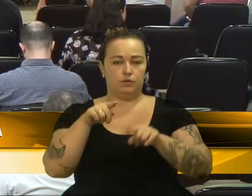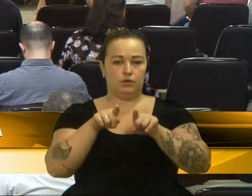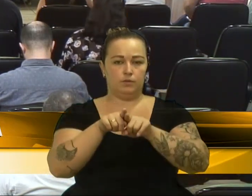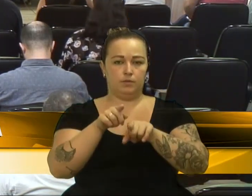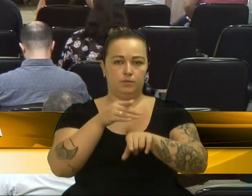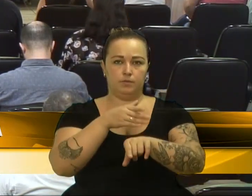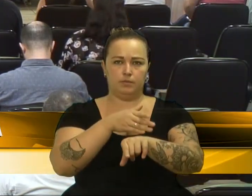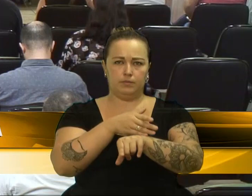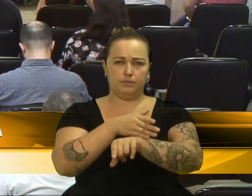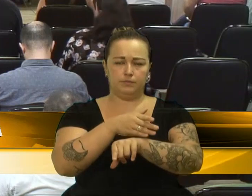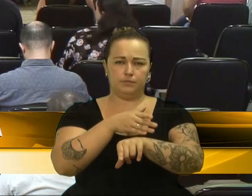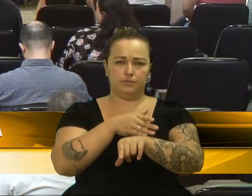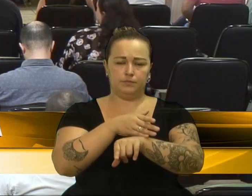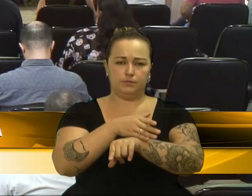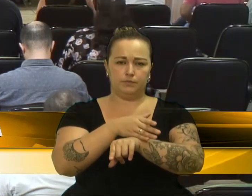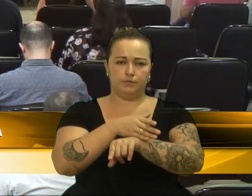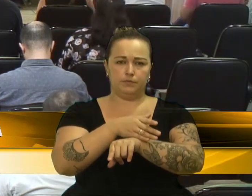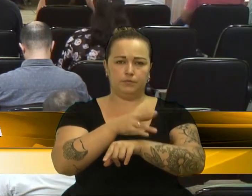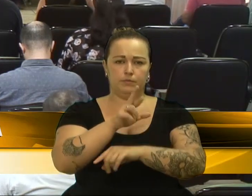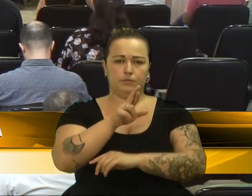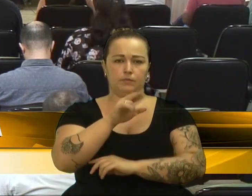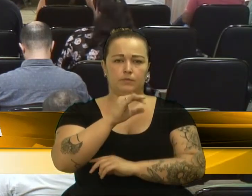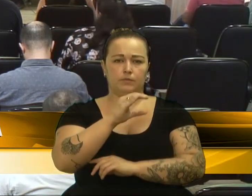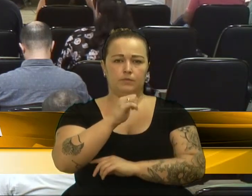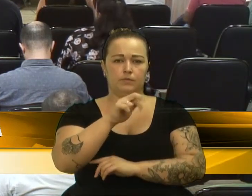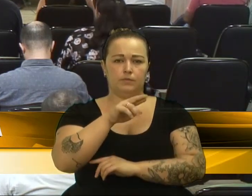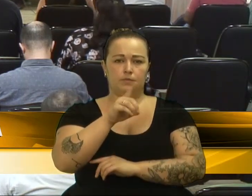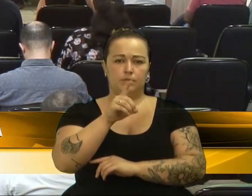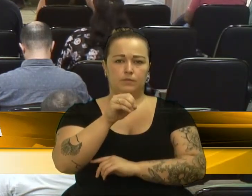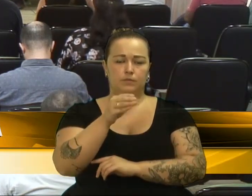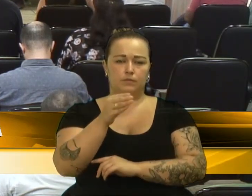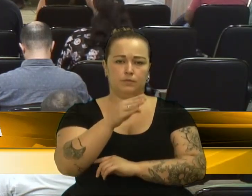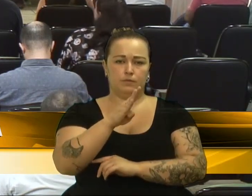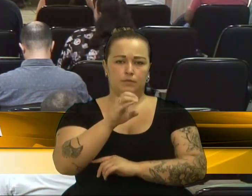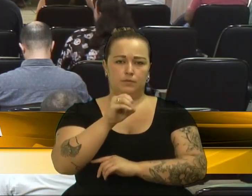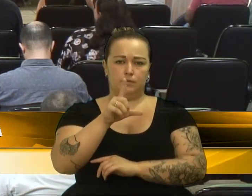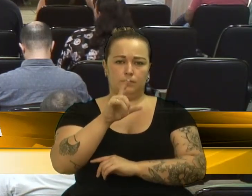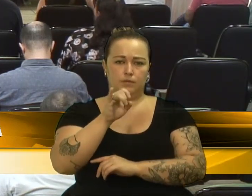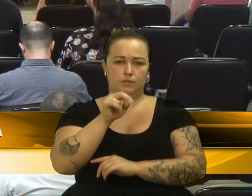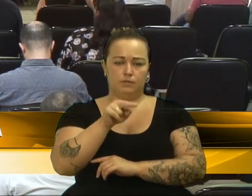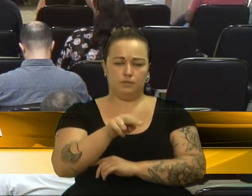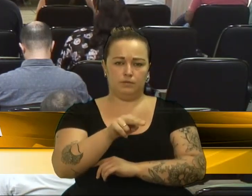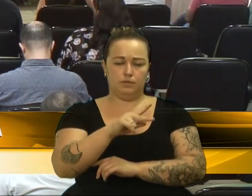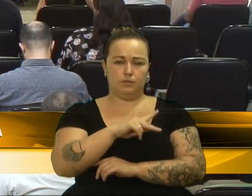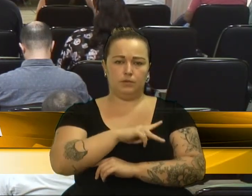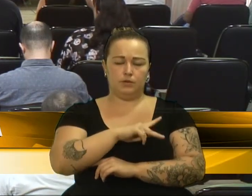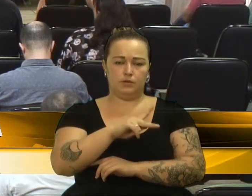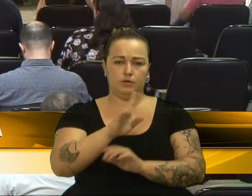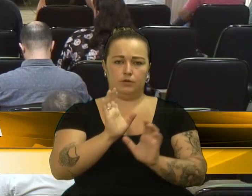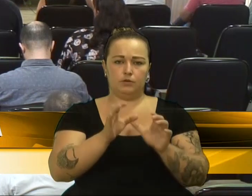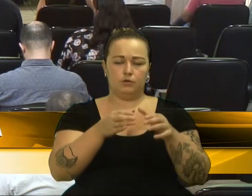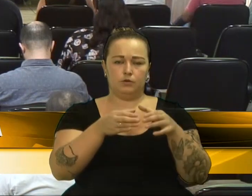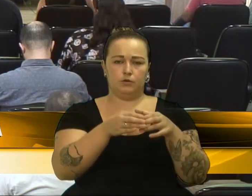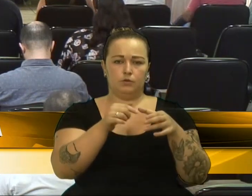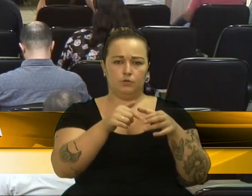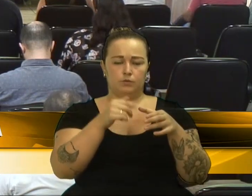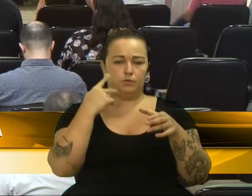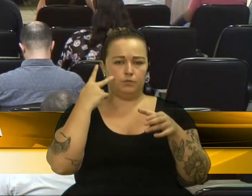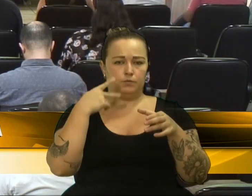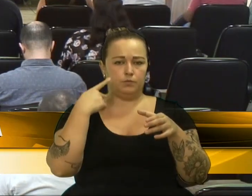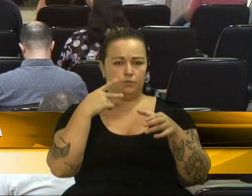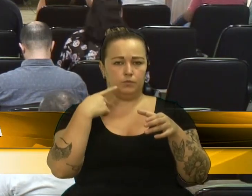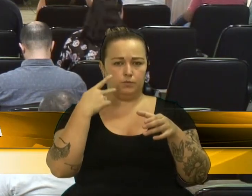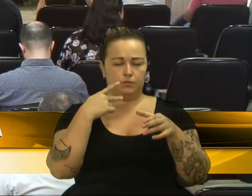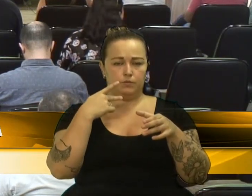participou. Ricardo Golim também participaram, o presidente do partido, que acompanharam o senhor Marcos Vinícius para o gabinete